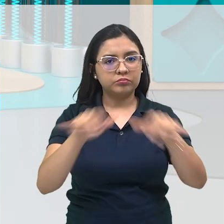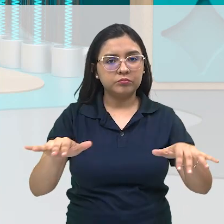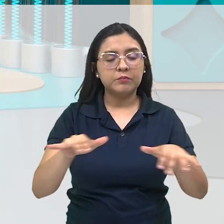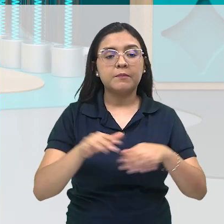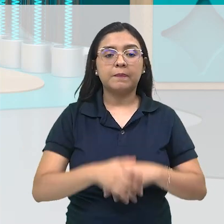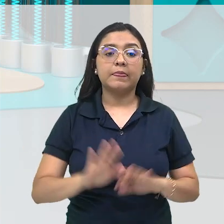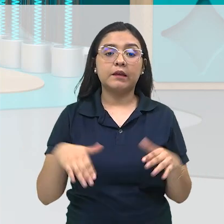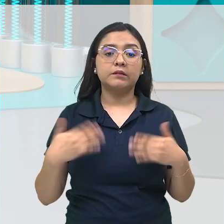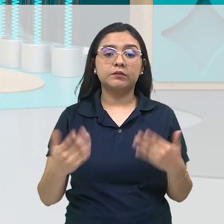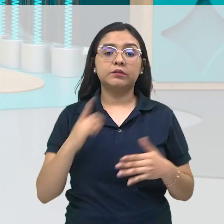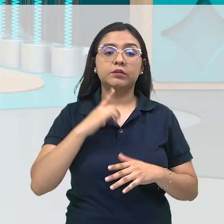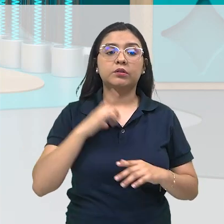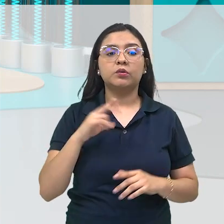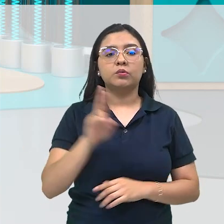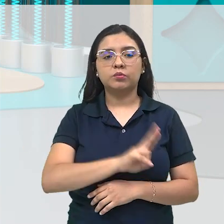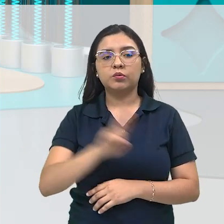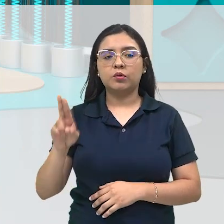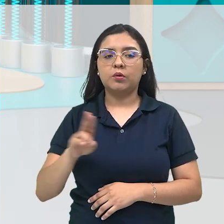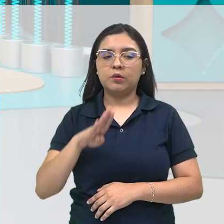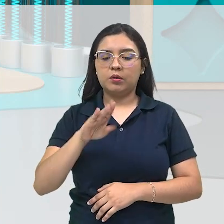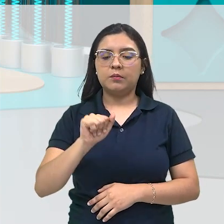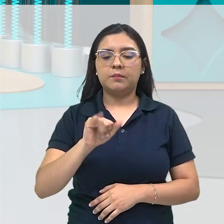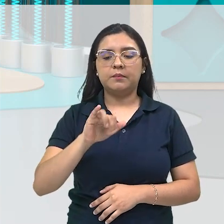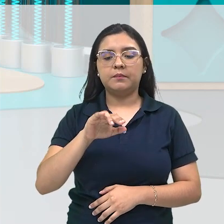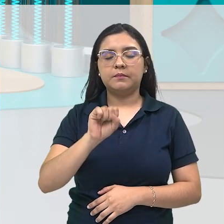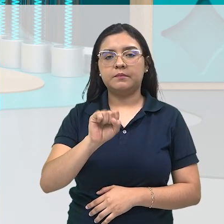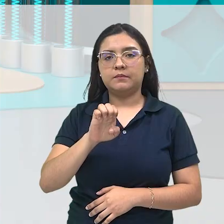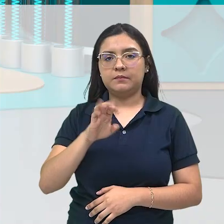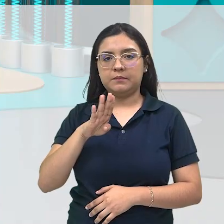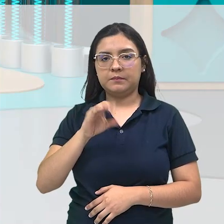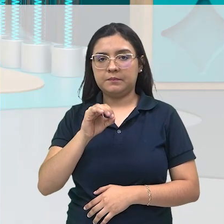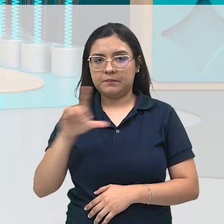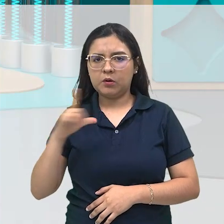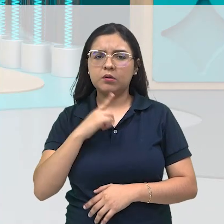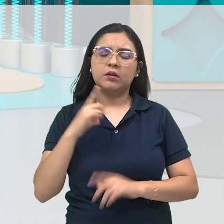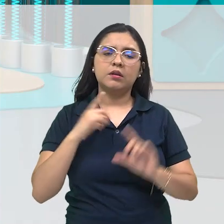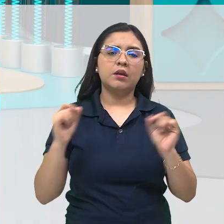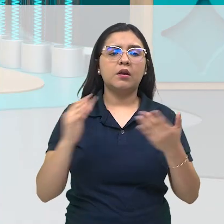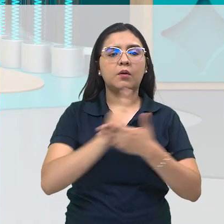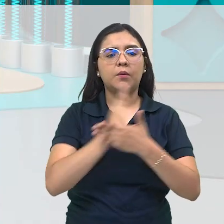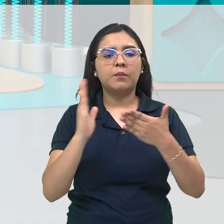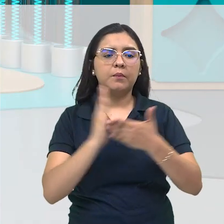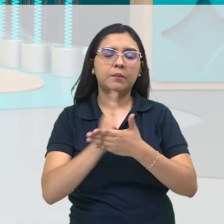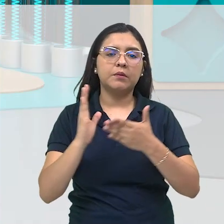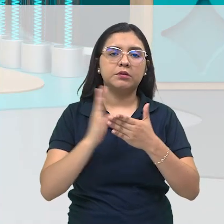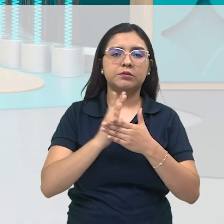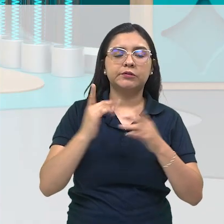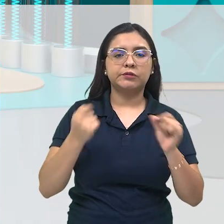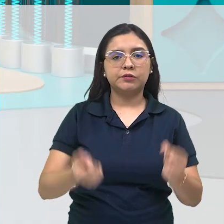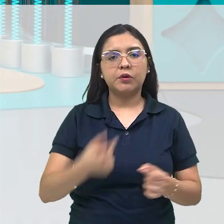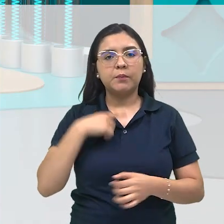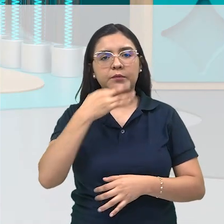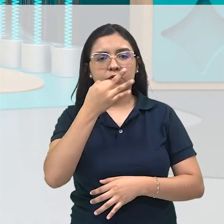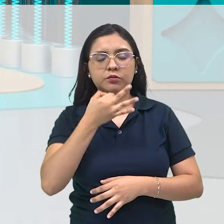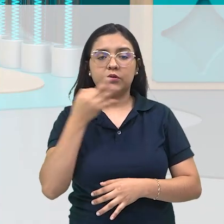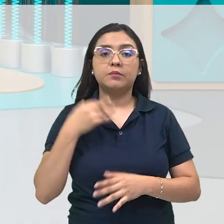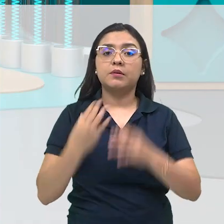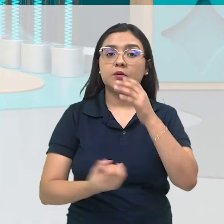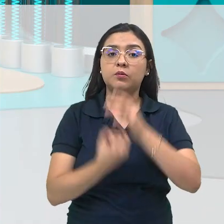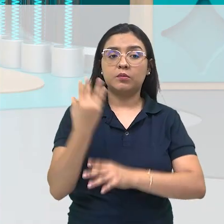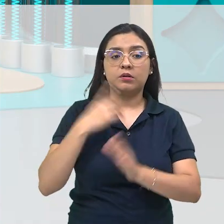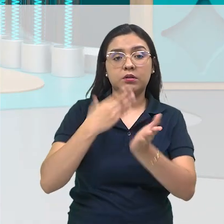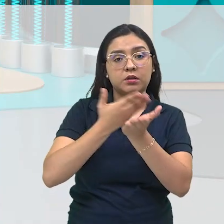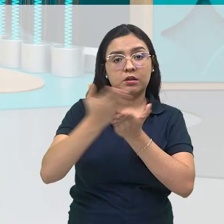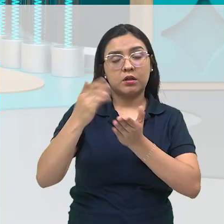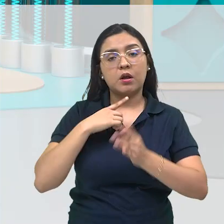mais, e ele tem o nome de beisebol, né? Então, há controvérsias sobre a origem do beisebol. Alguns acreditam ser